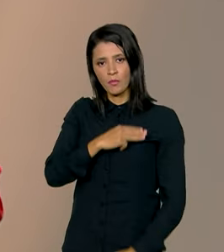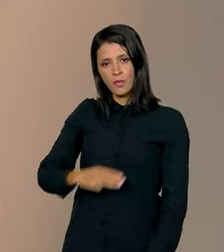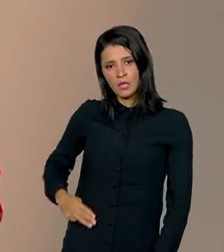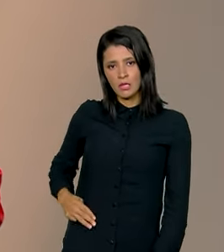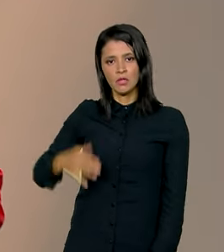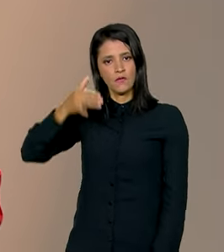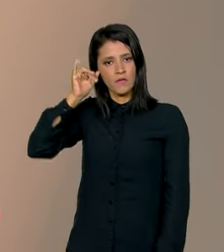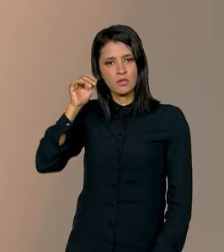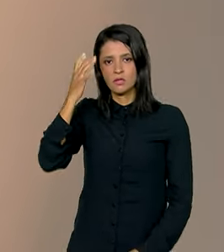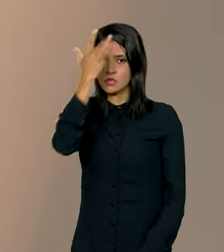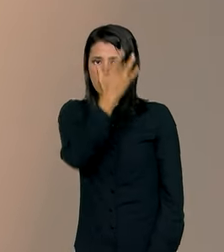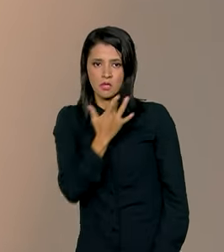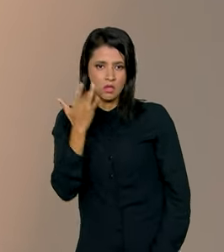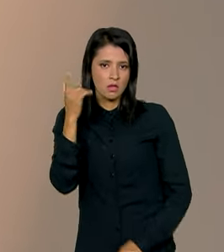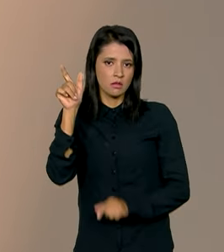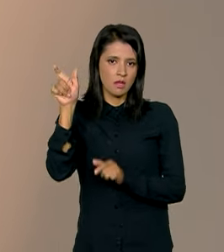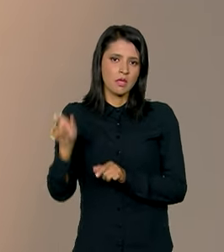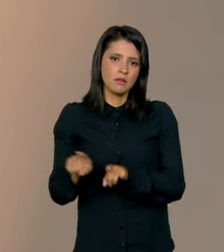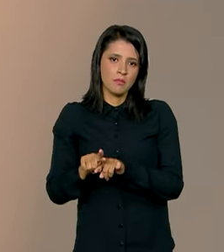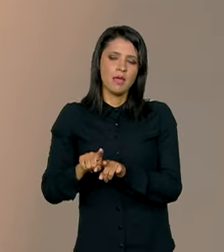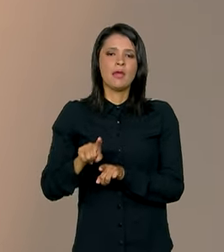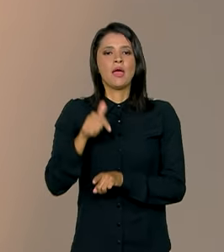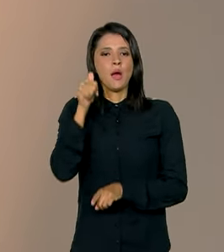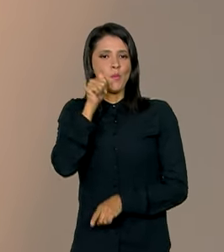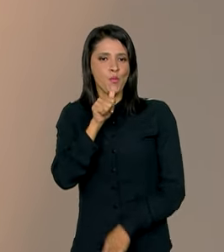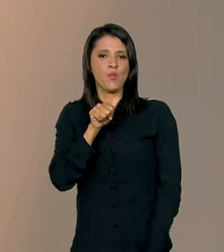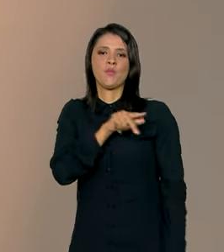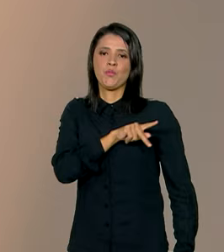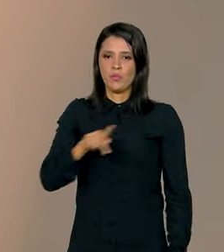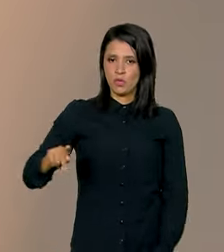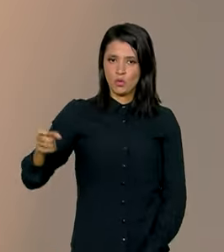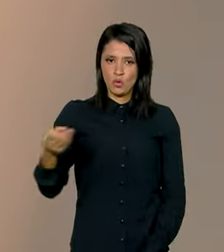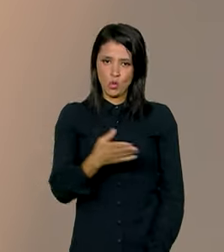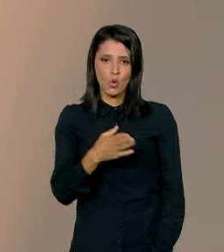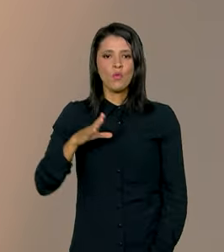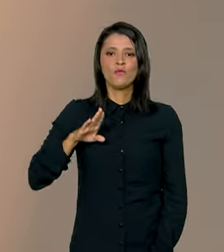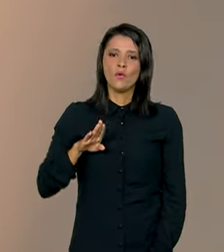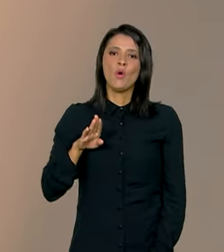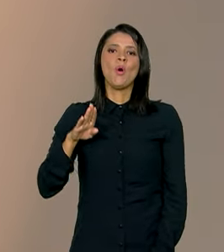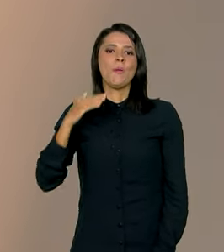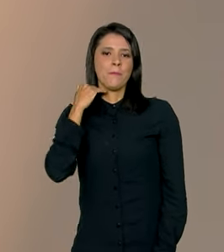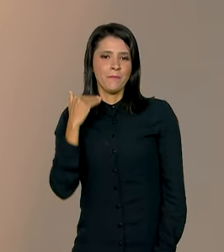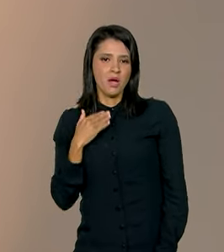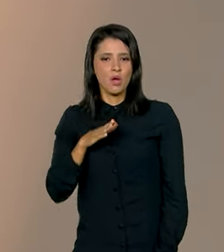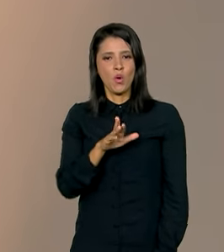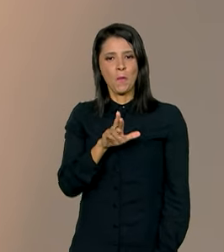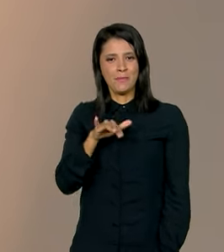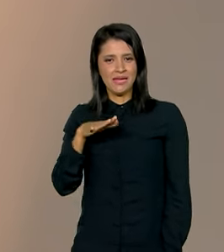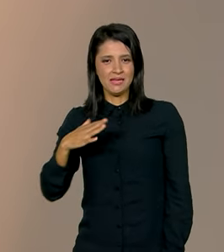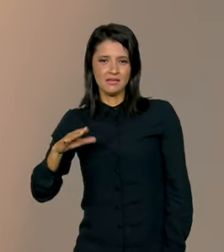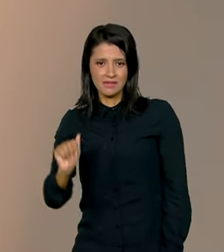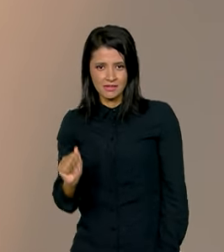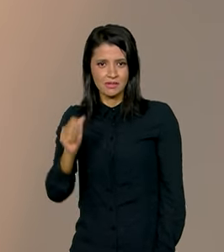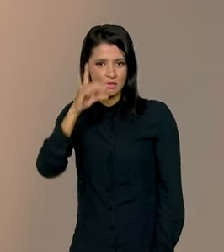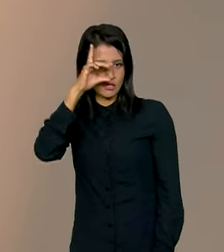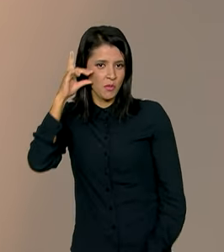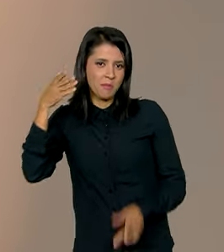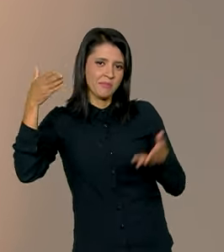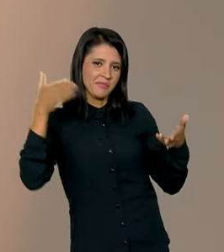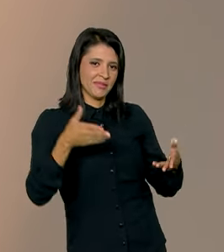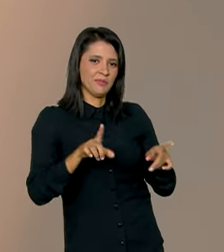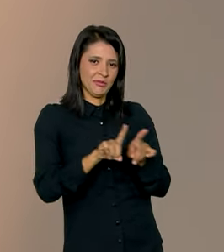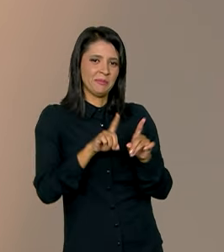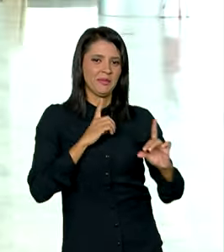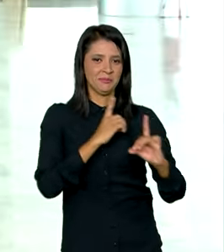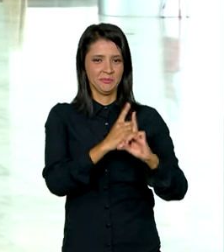da Fazenda, Fernando Haddad, e a presidenta do novo Banco de Desenvolvimento, o Banco dos BRICS, Dilma Rousseff, participaram dos